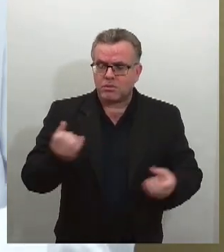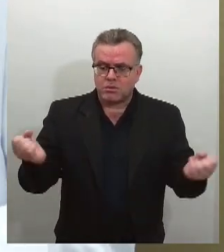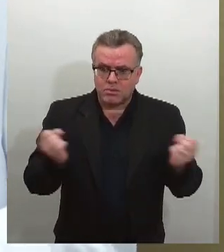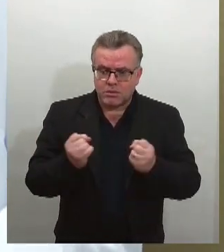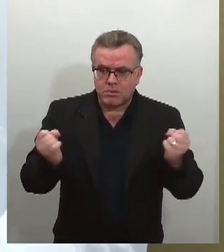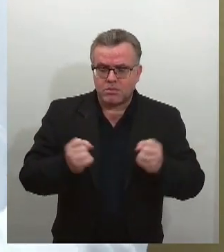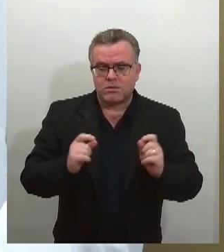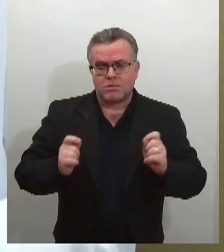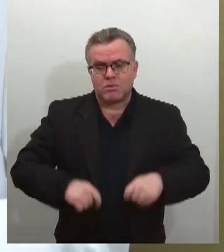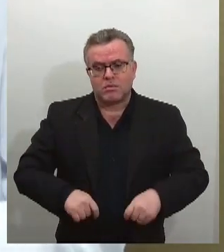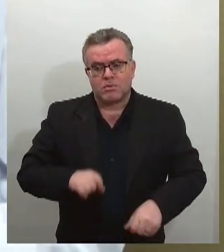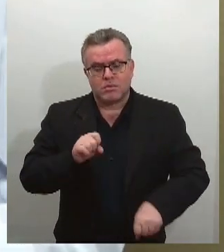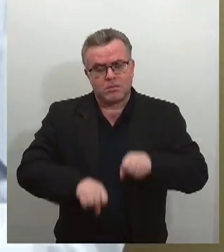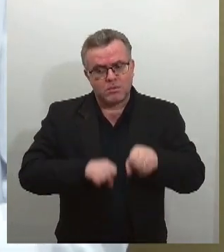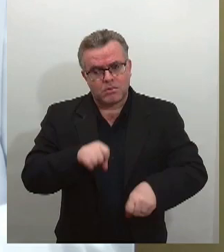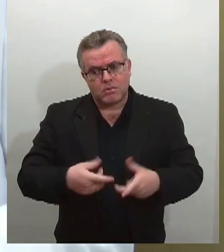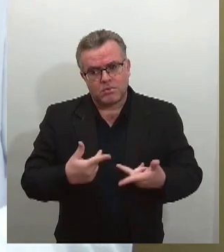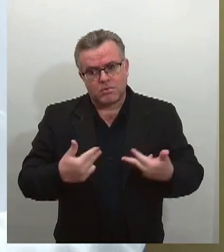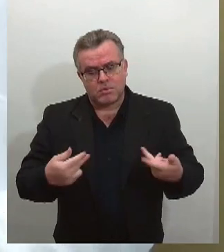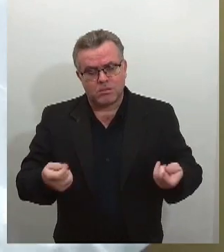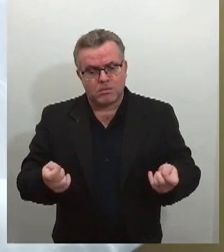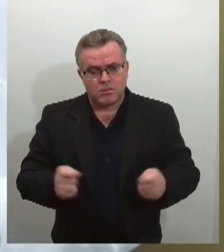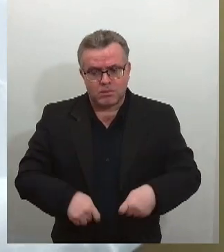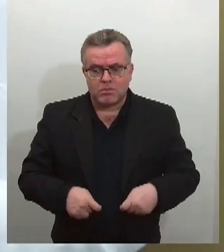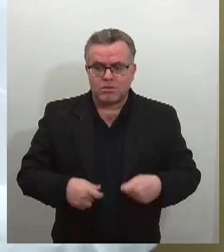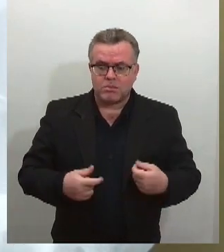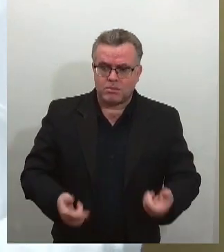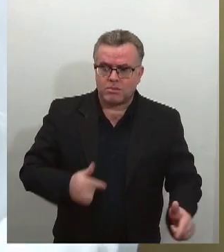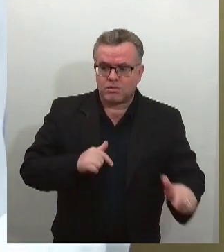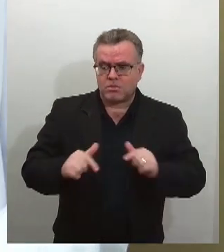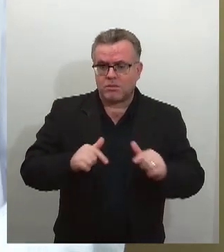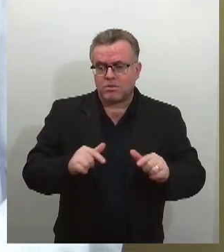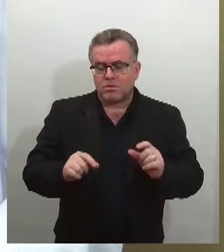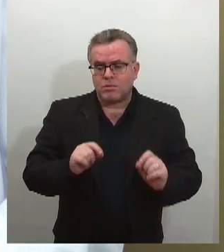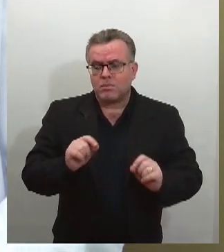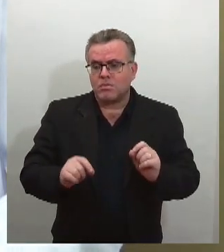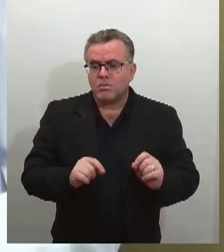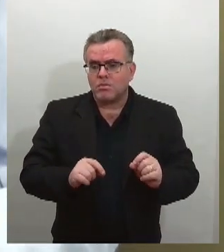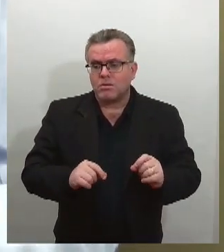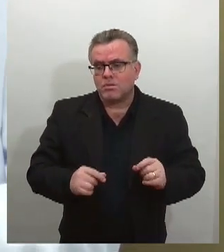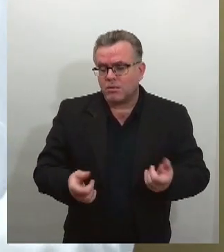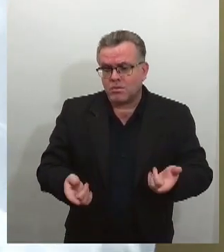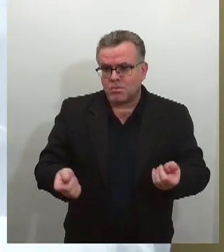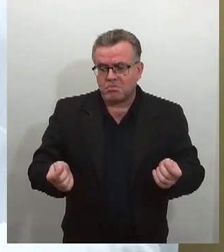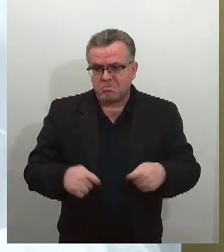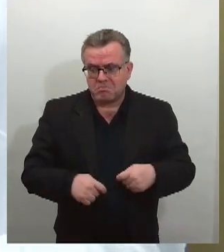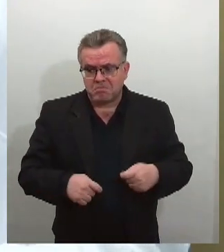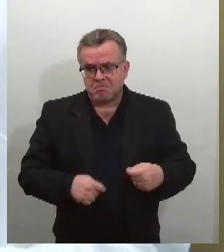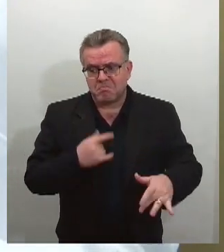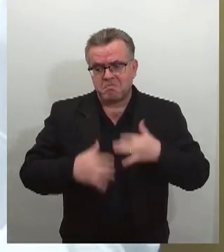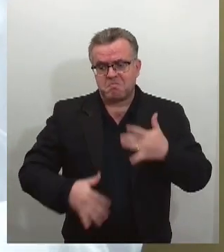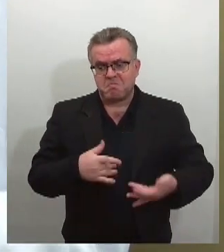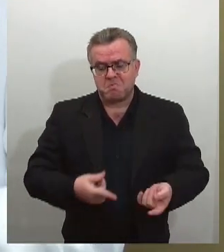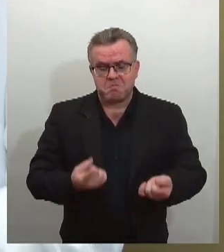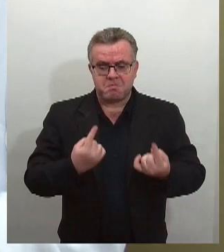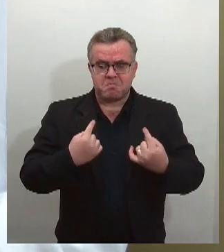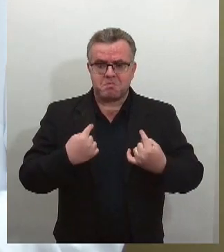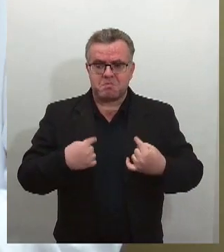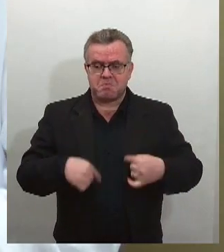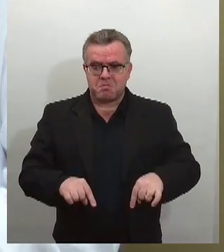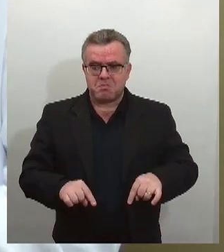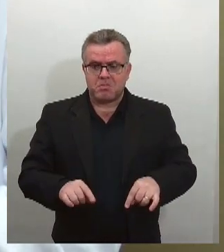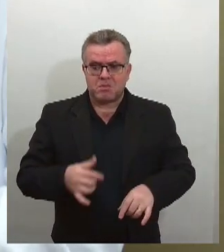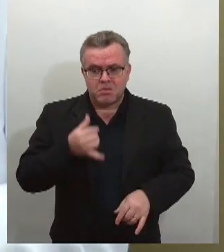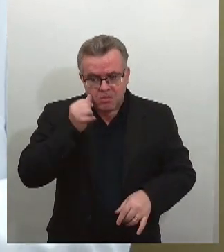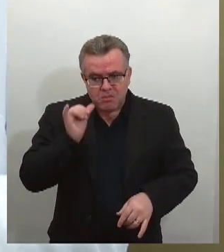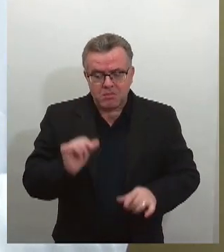bicicleta, né? Então, são atividades que você está ativando a circulação. E isso você está prevenindo